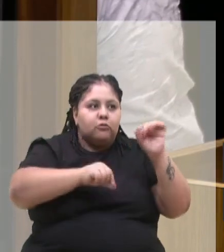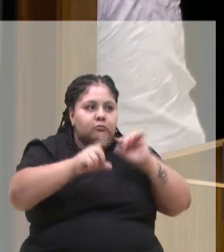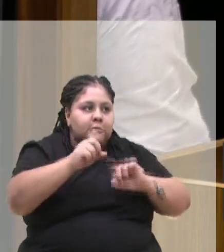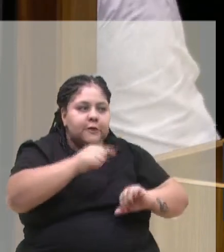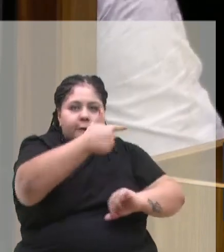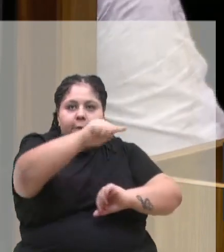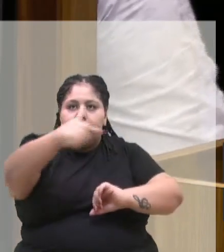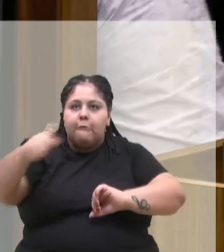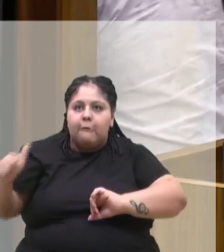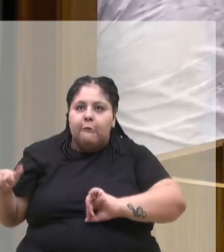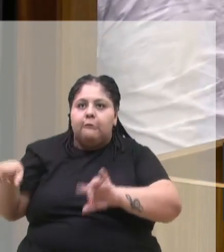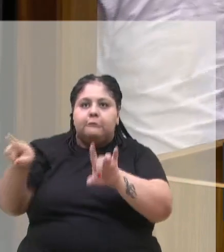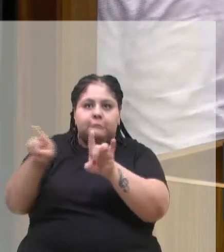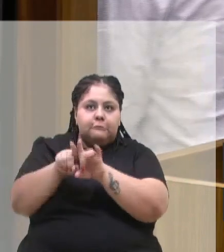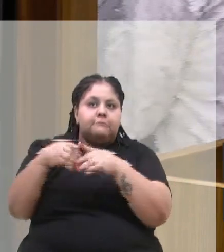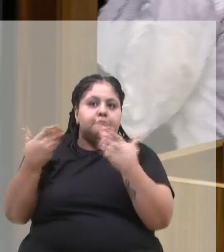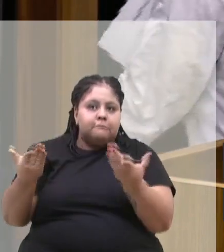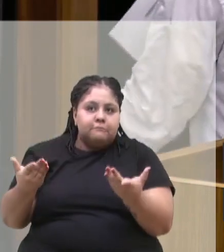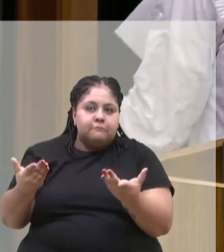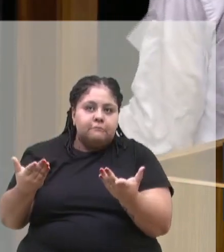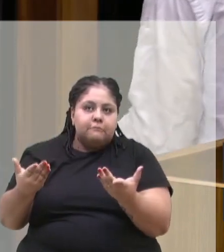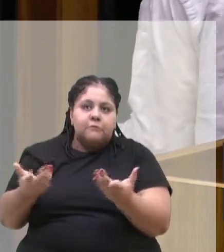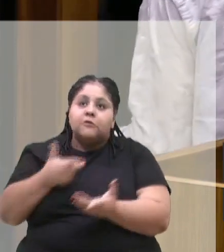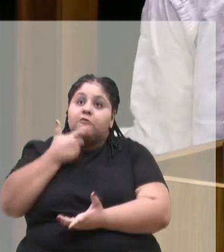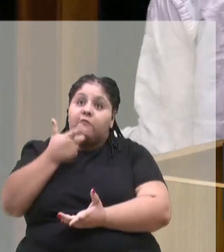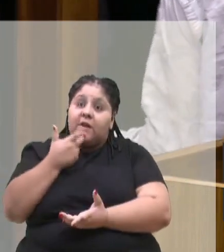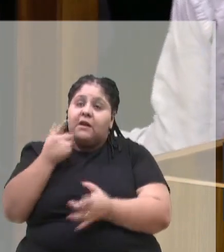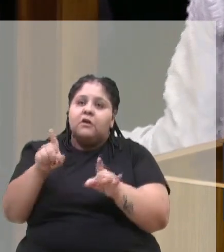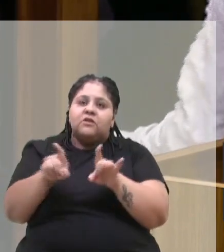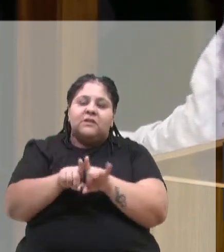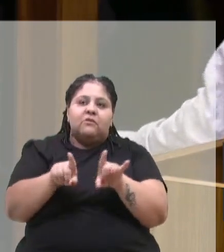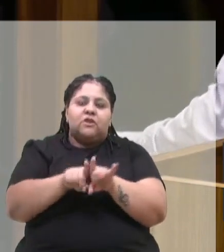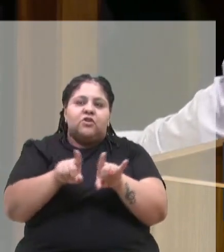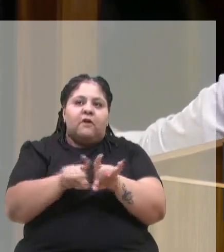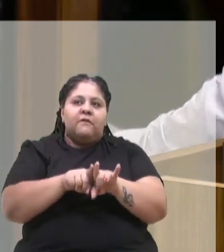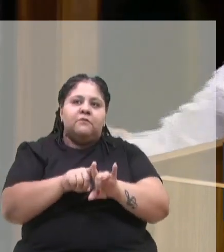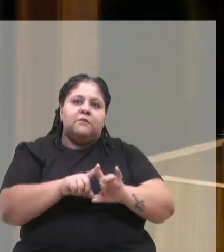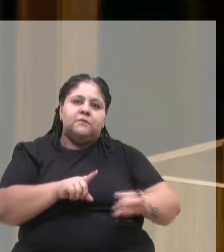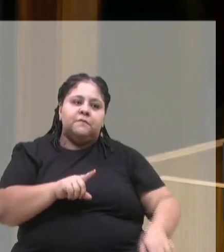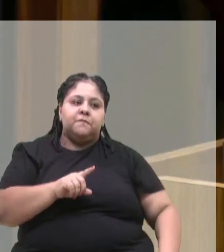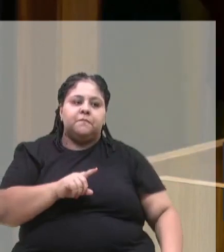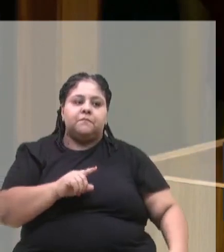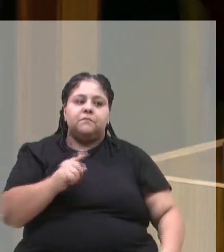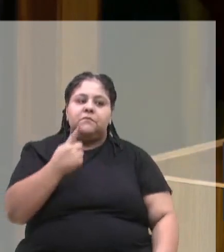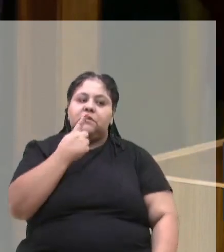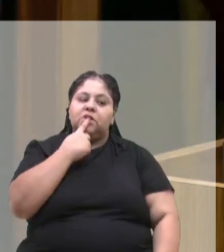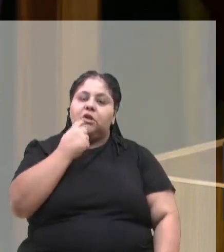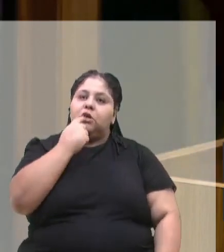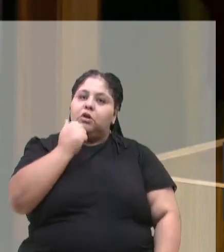Mendoza. Para nós não falarmos do Cristóvão, que mais da metade da